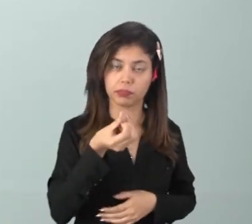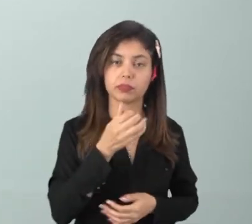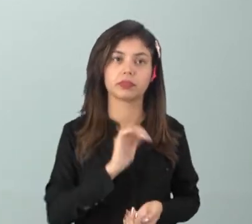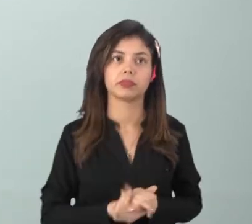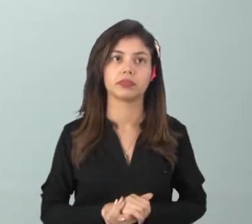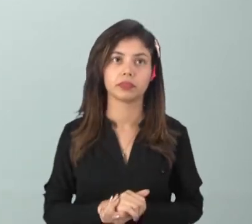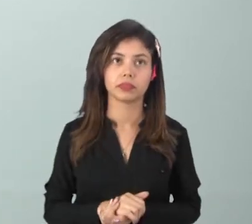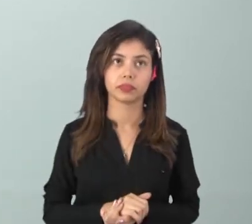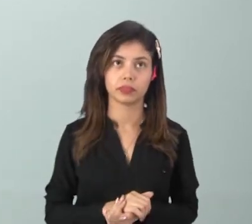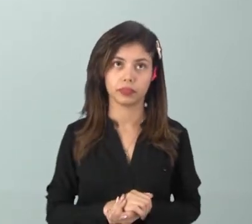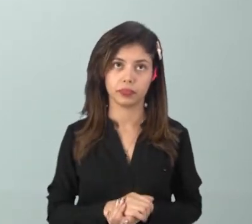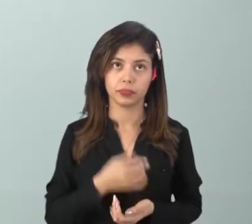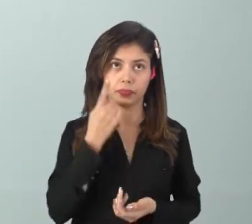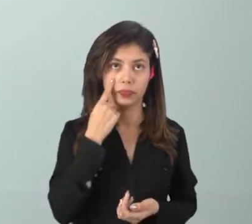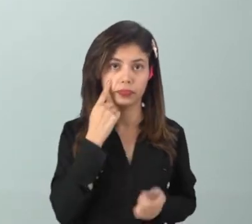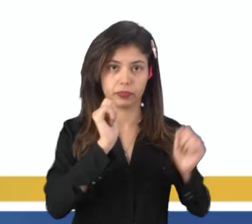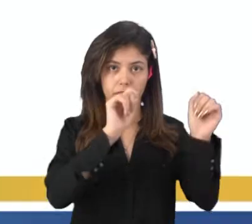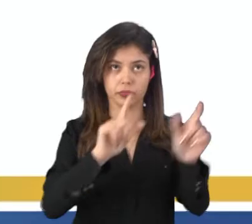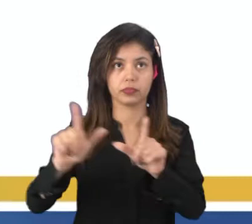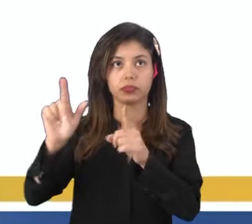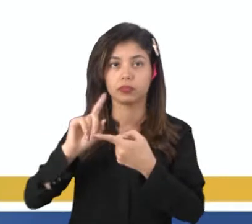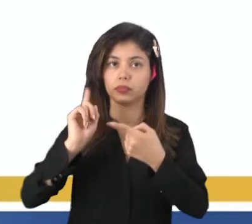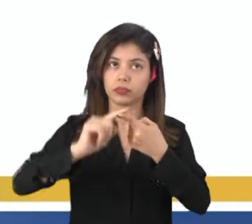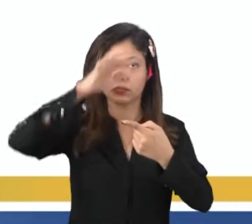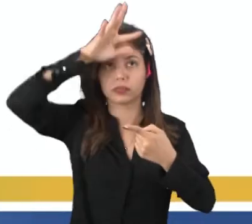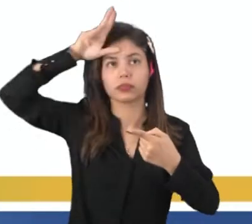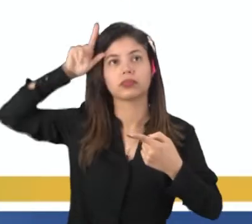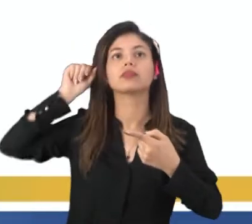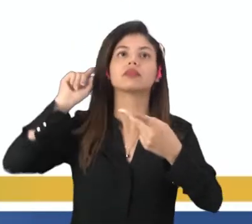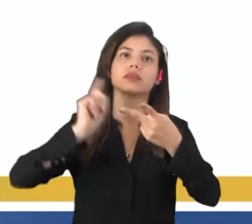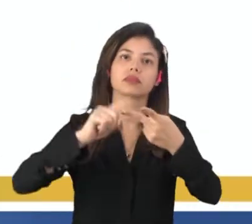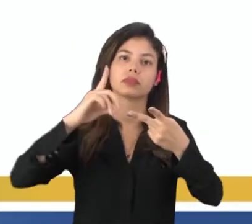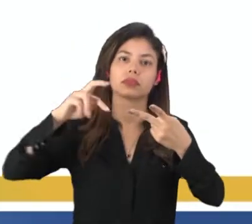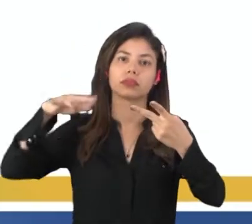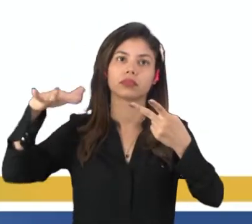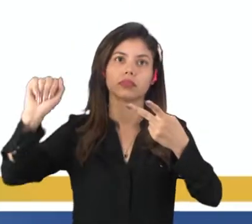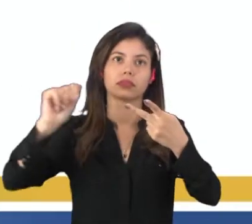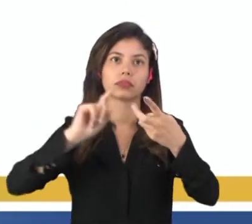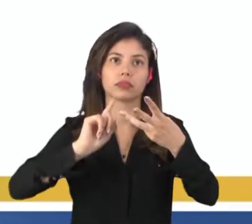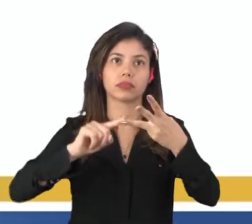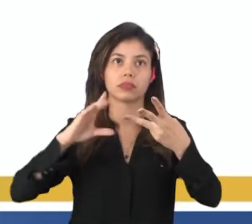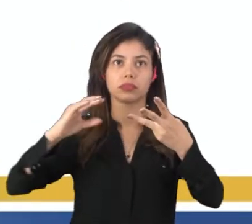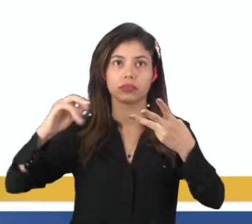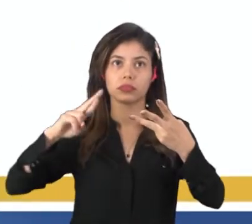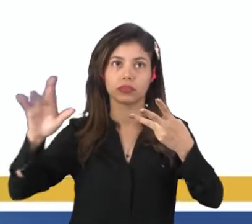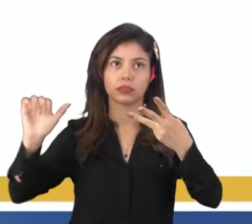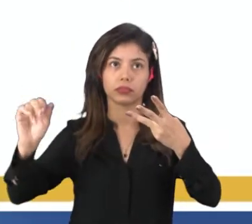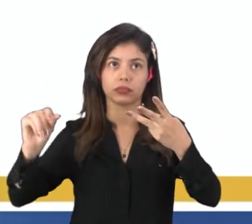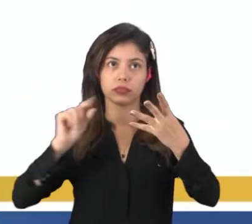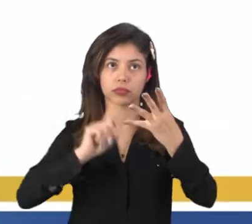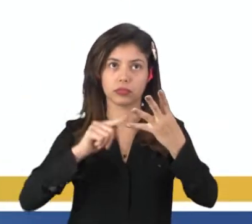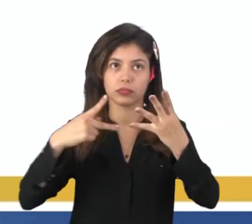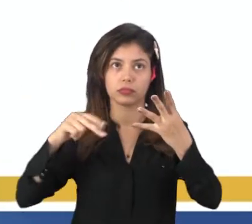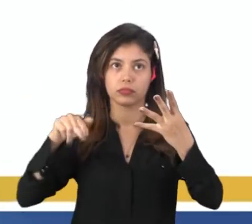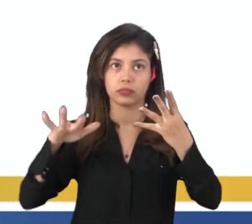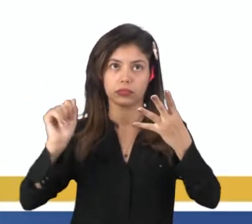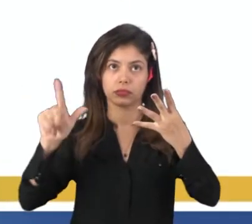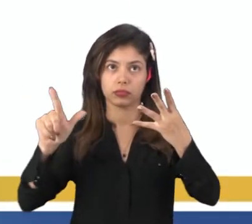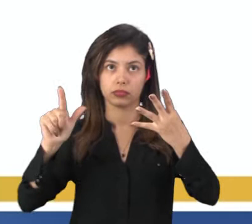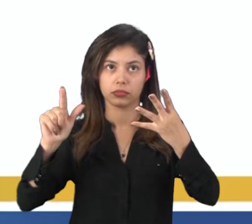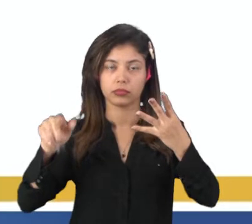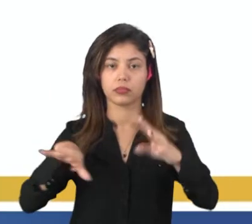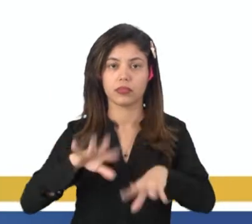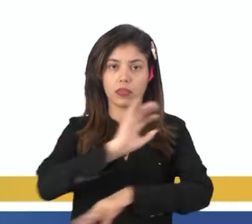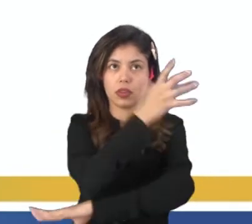de biomas. Observe ali no mapa: Amazônia, Caatinga, Cerrado, Pantanal, Mata Atlântica